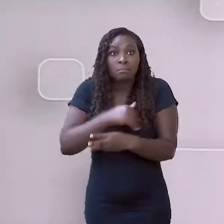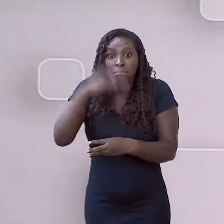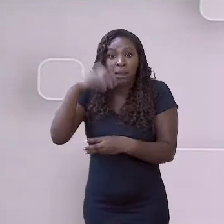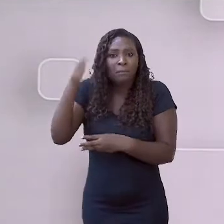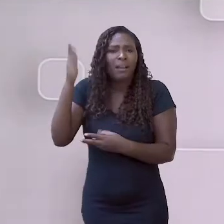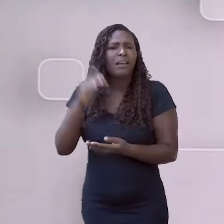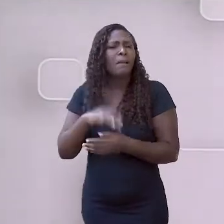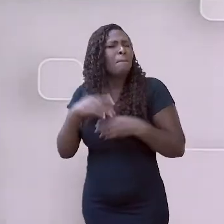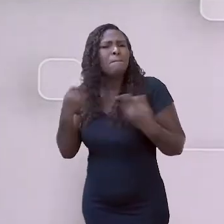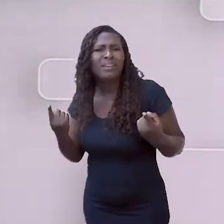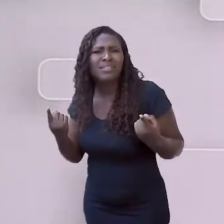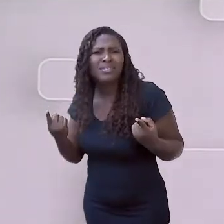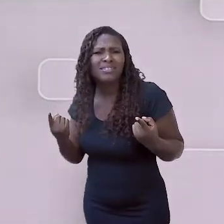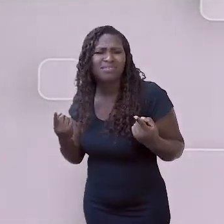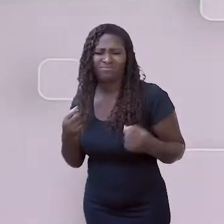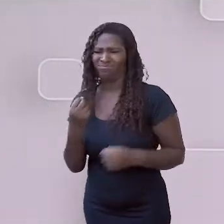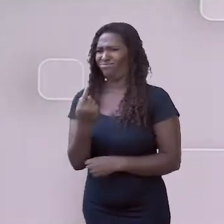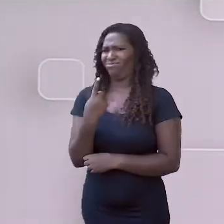Então vamos ver.